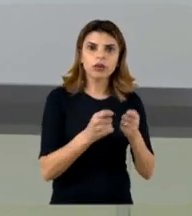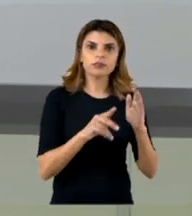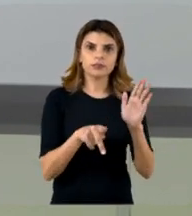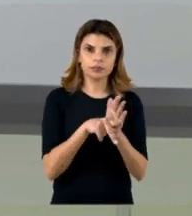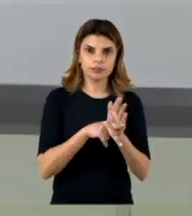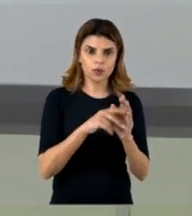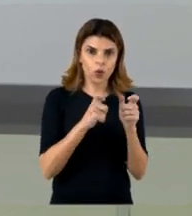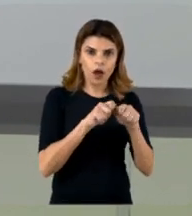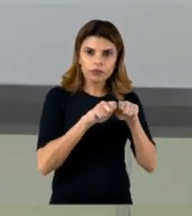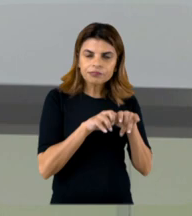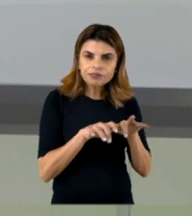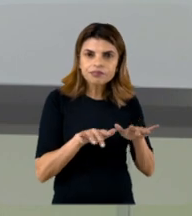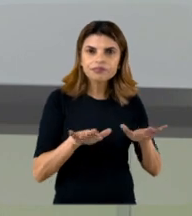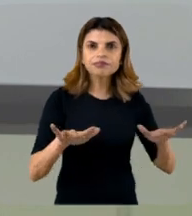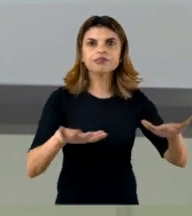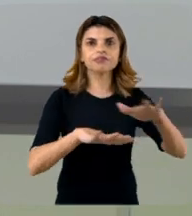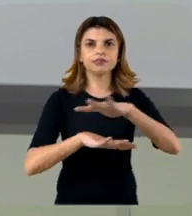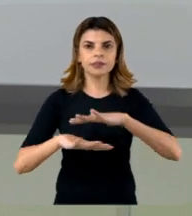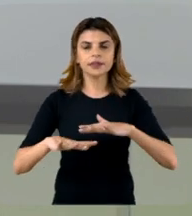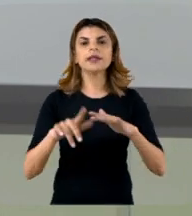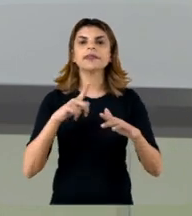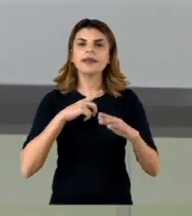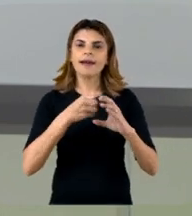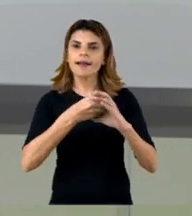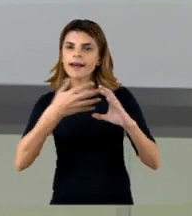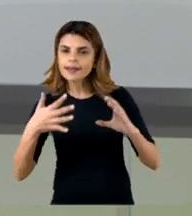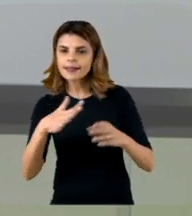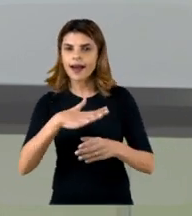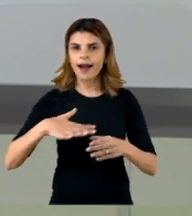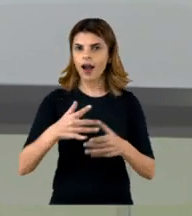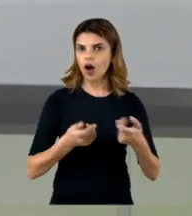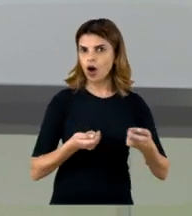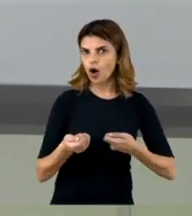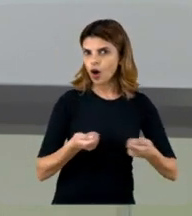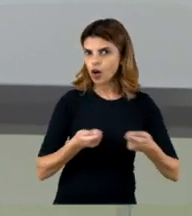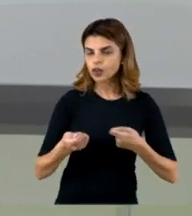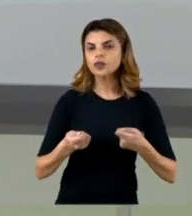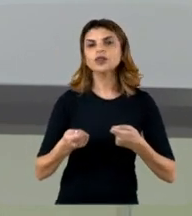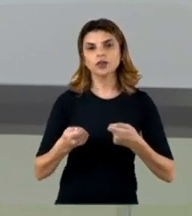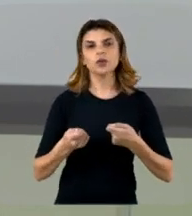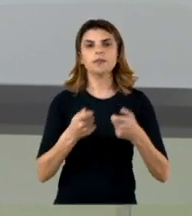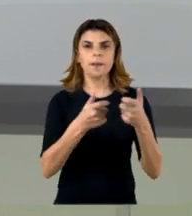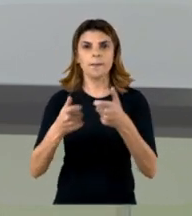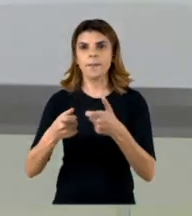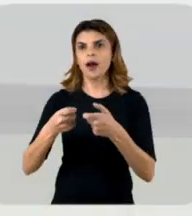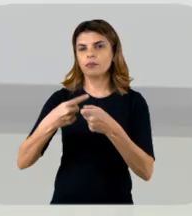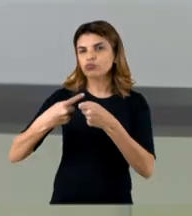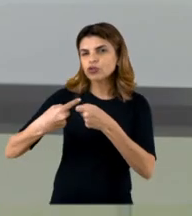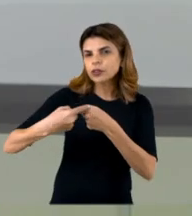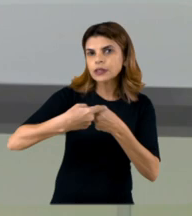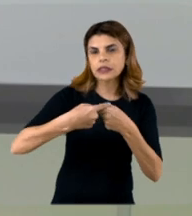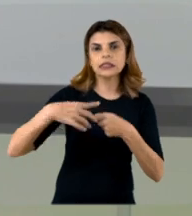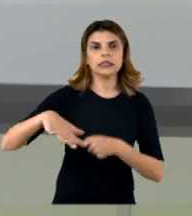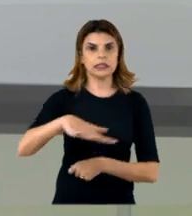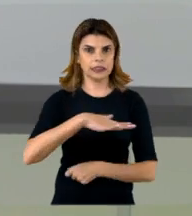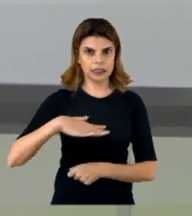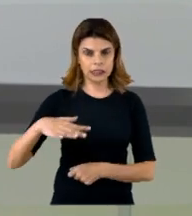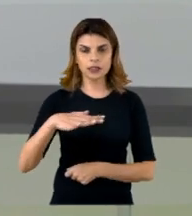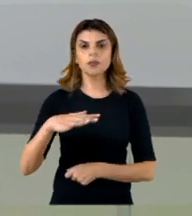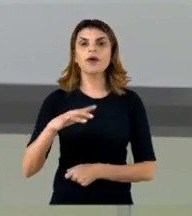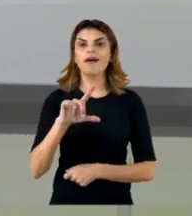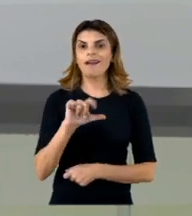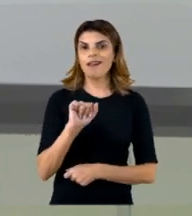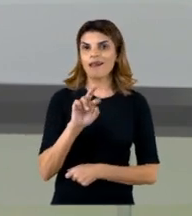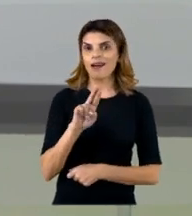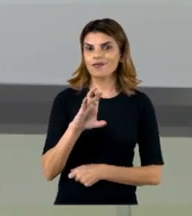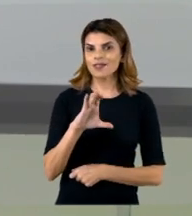com estações disseminadoras de larvicidas com suas respectivas áreas de controle em cada município. As estações